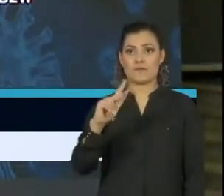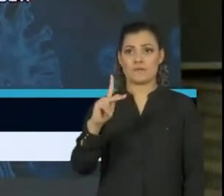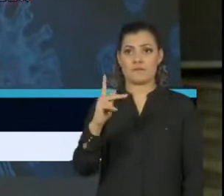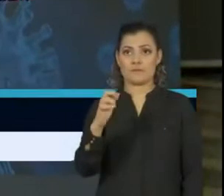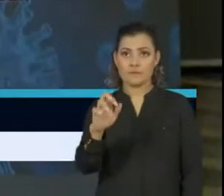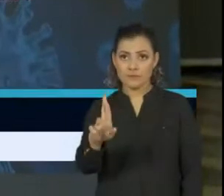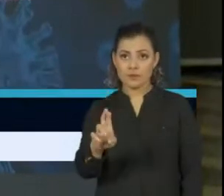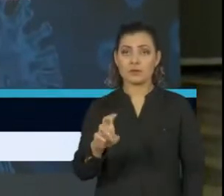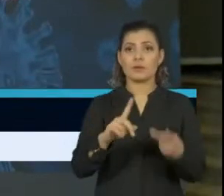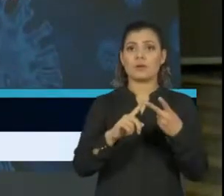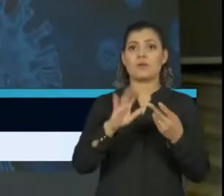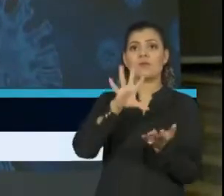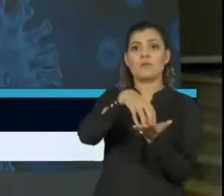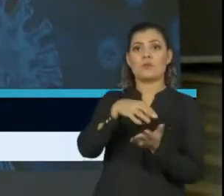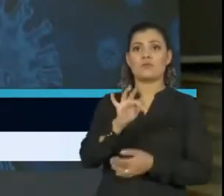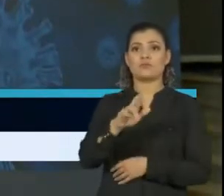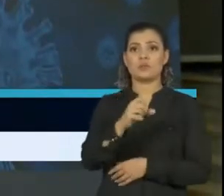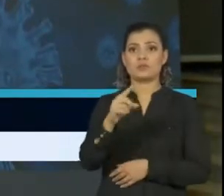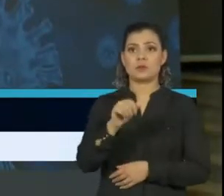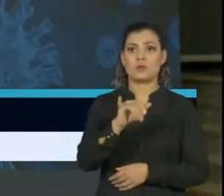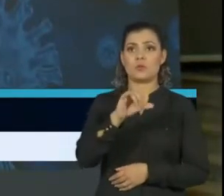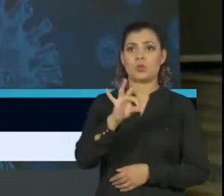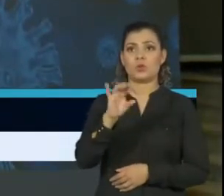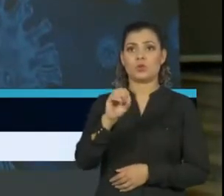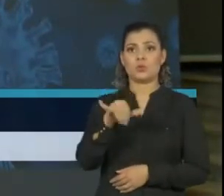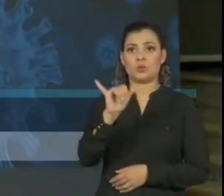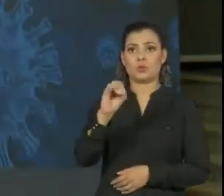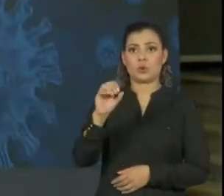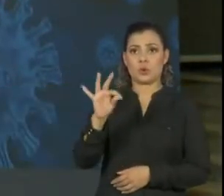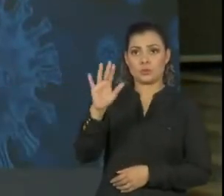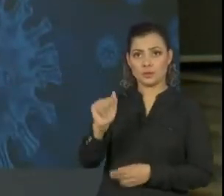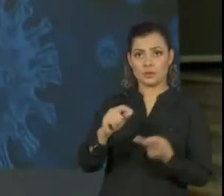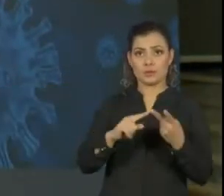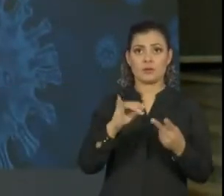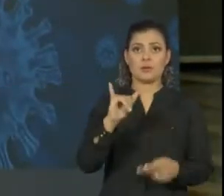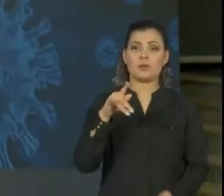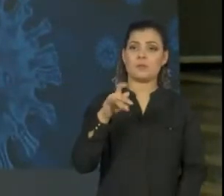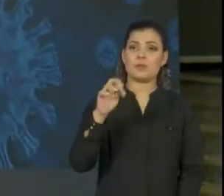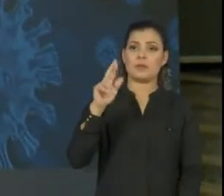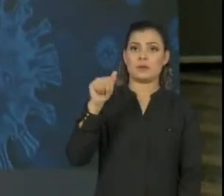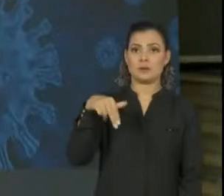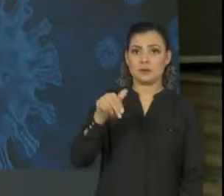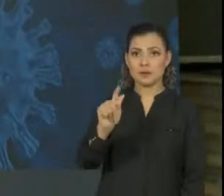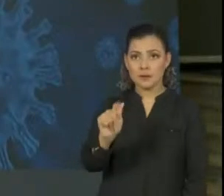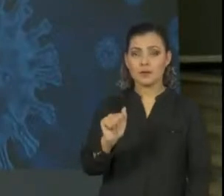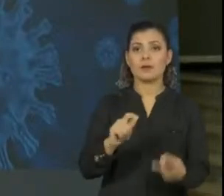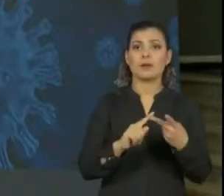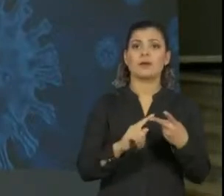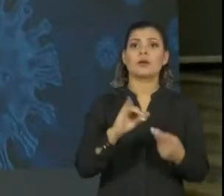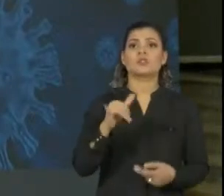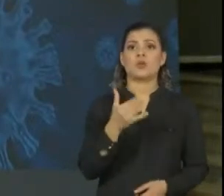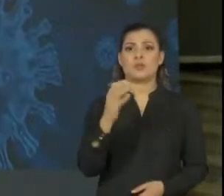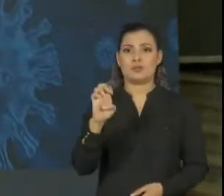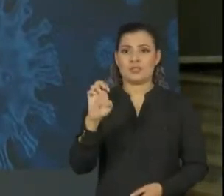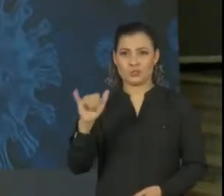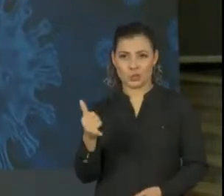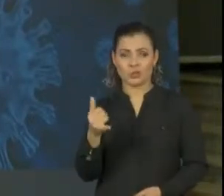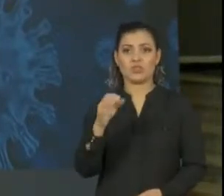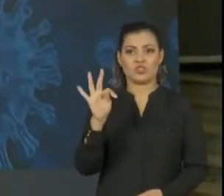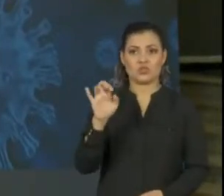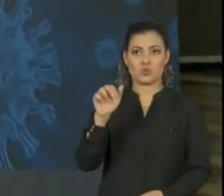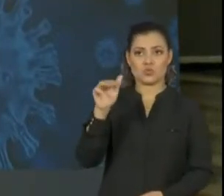do Brasil, Indústrias AMB, Ipiranga, J&J Johnson & Johnson,